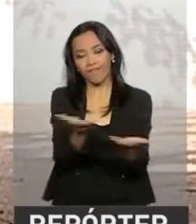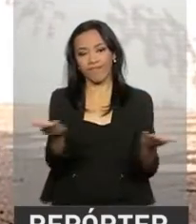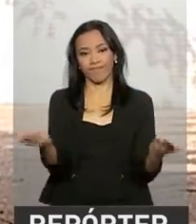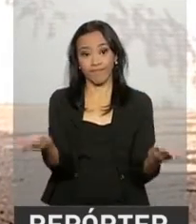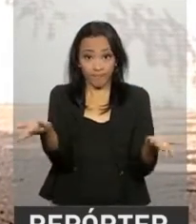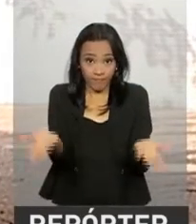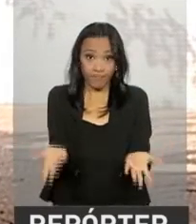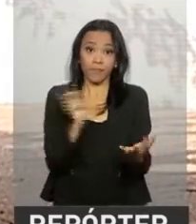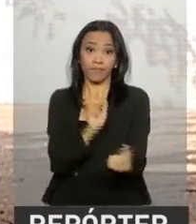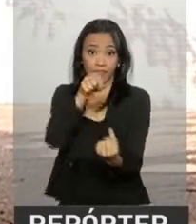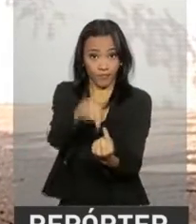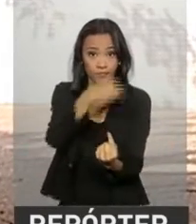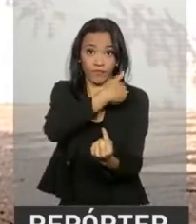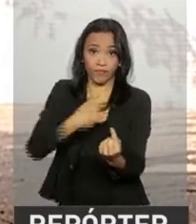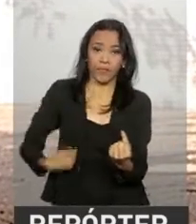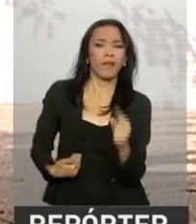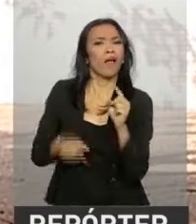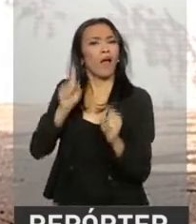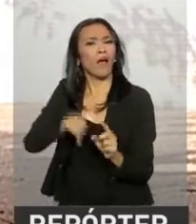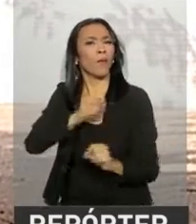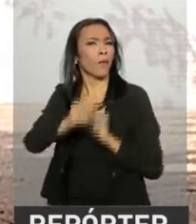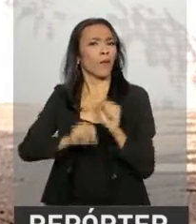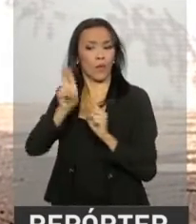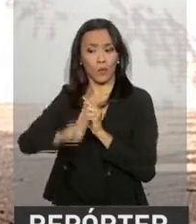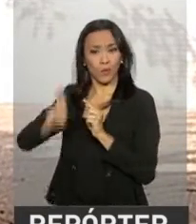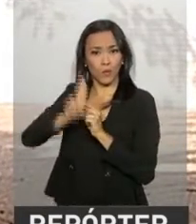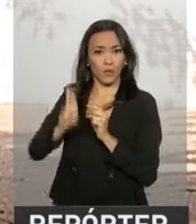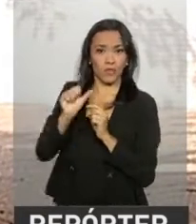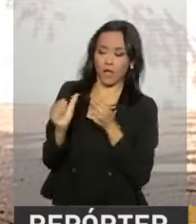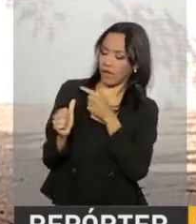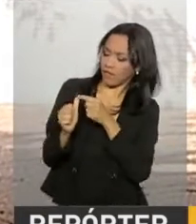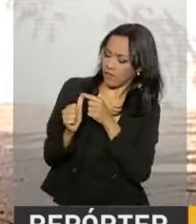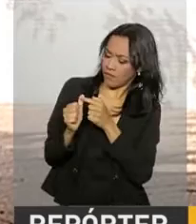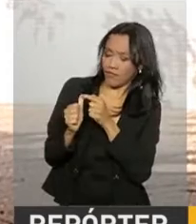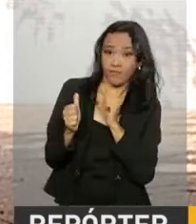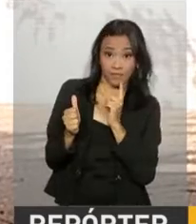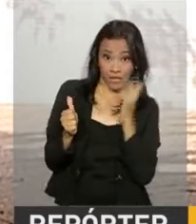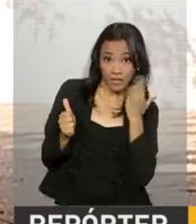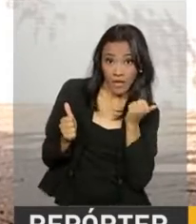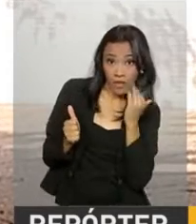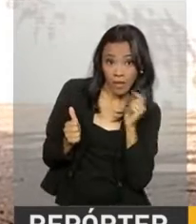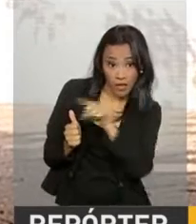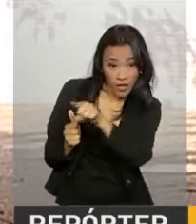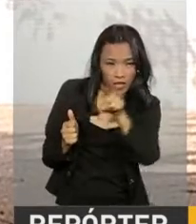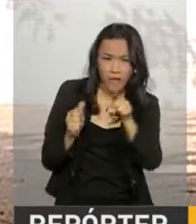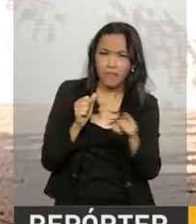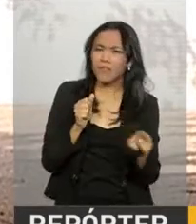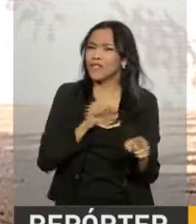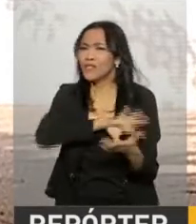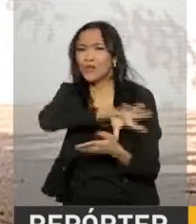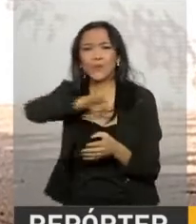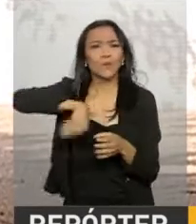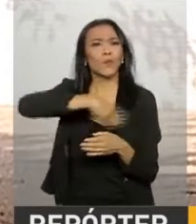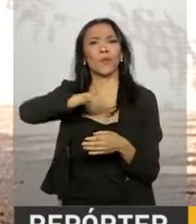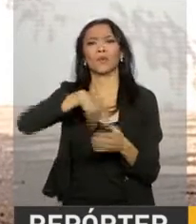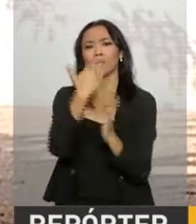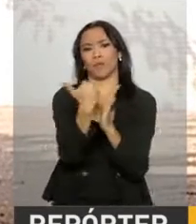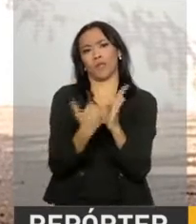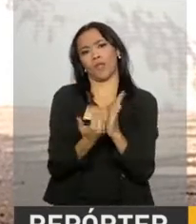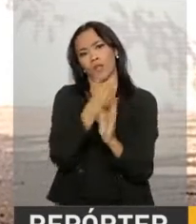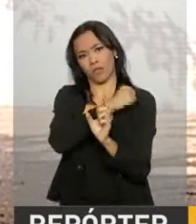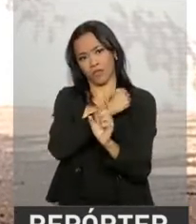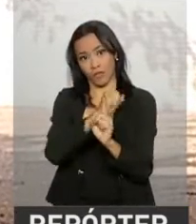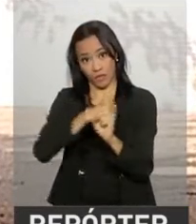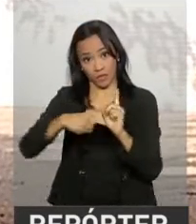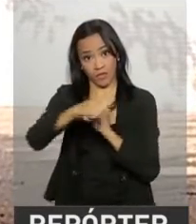A intenção do governo é usar a biometria para identificar aí os cidadãos em todos os programas sociais. O Ministério